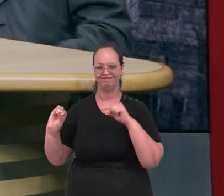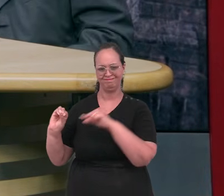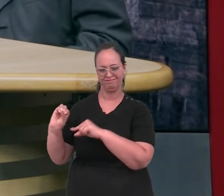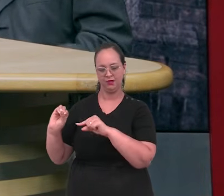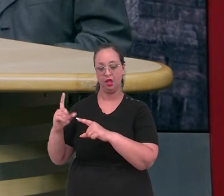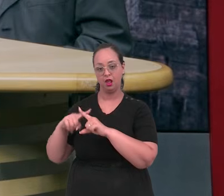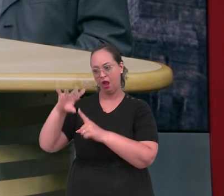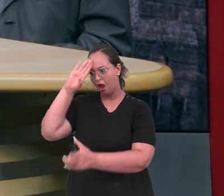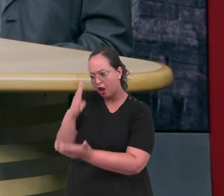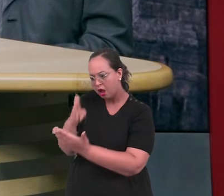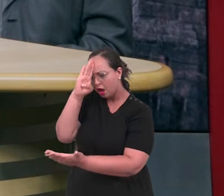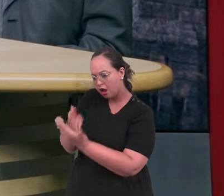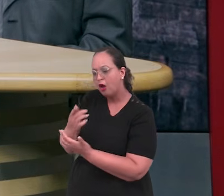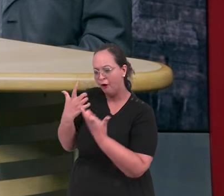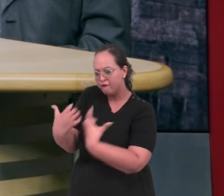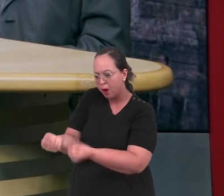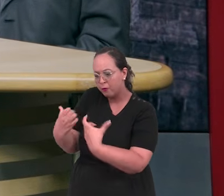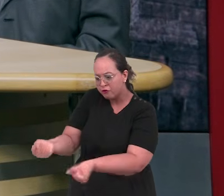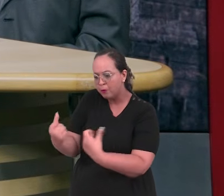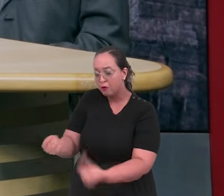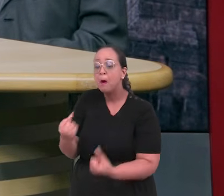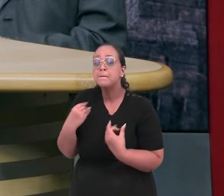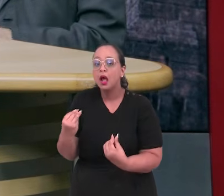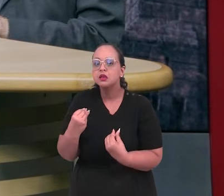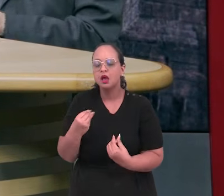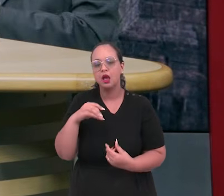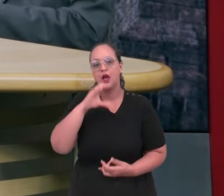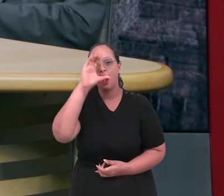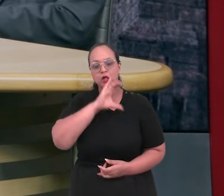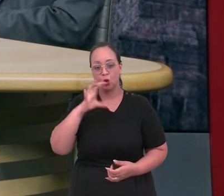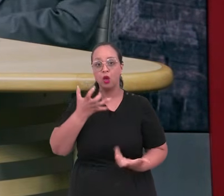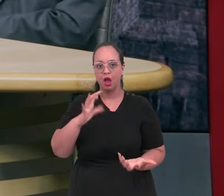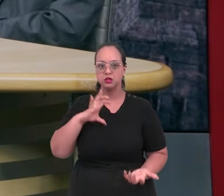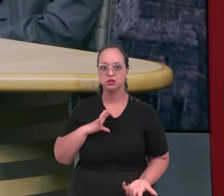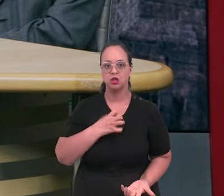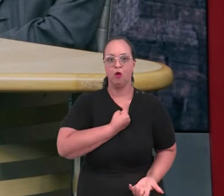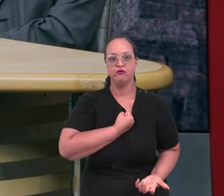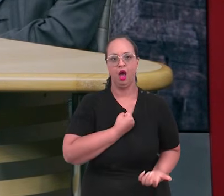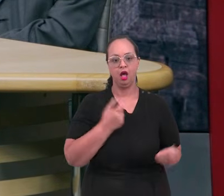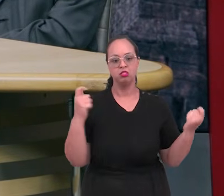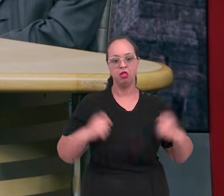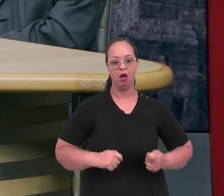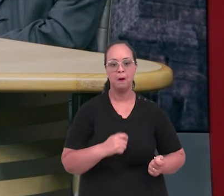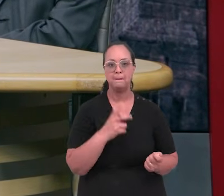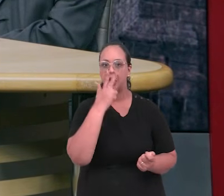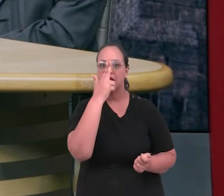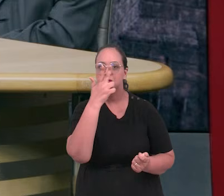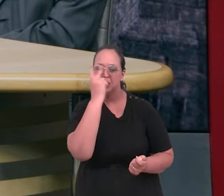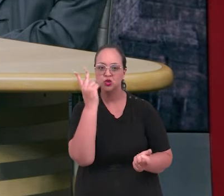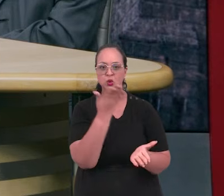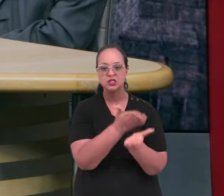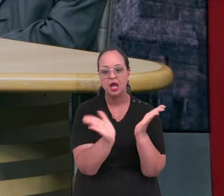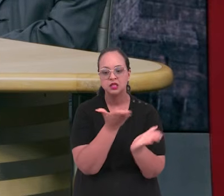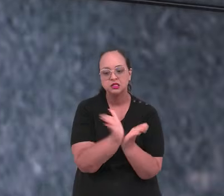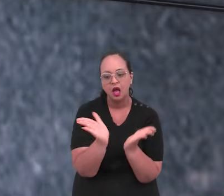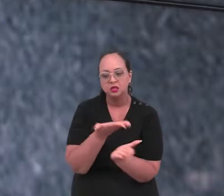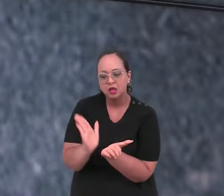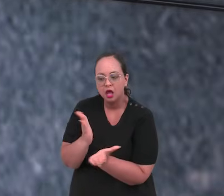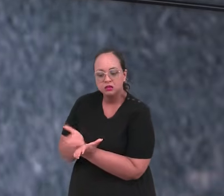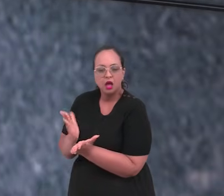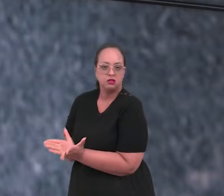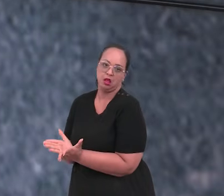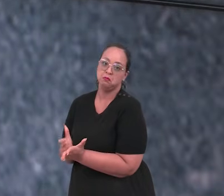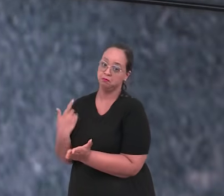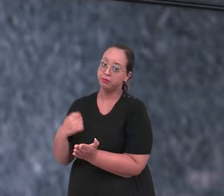nome Contra-Reforma, a Igreja Católica na época não deu esse nome, essa designação. É